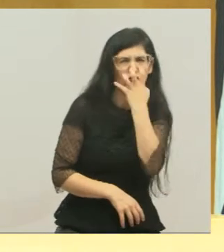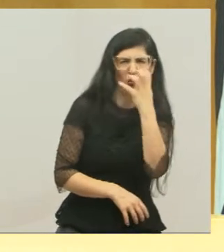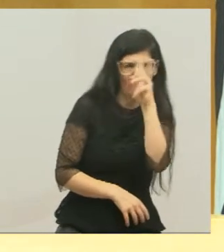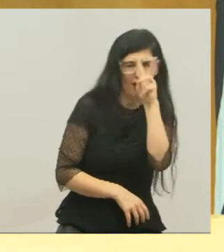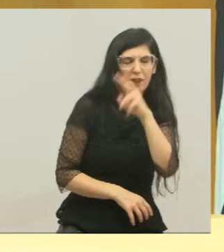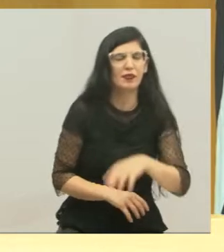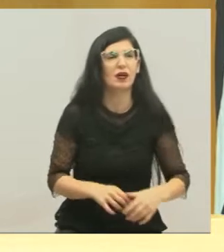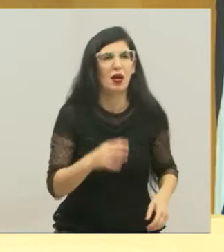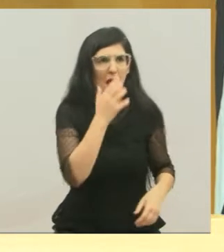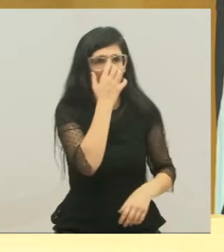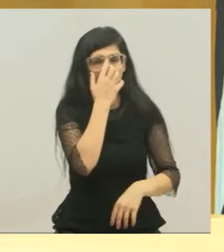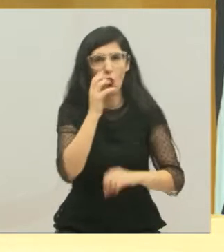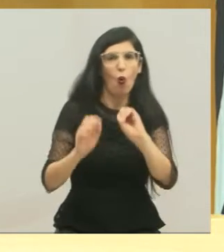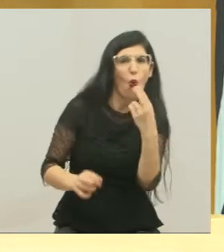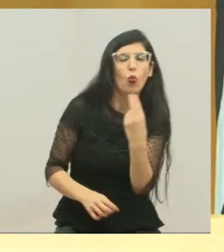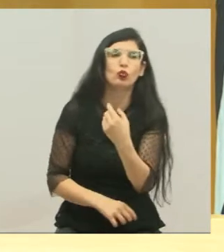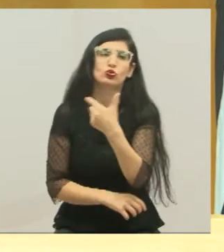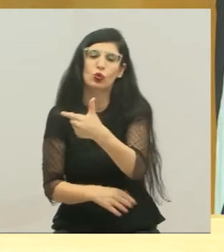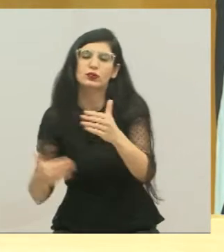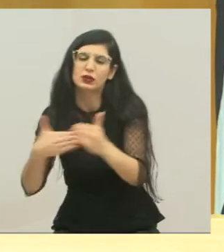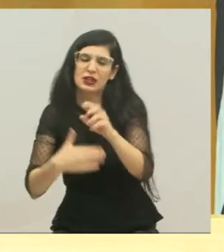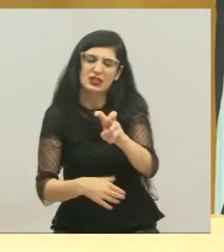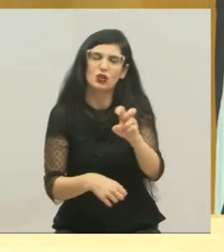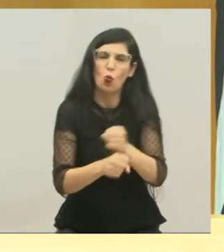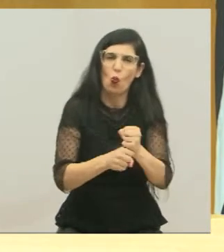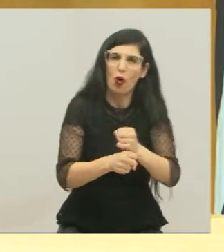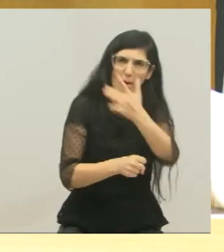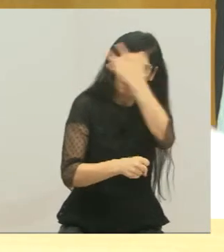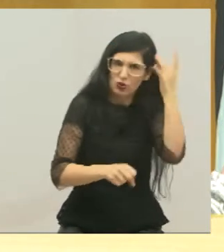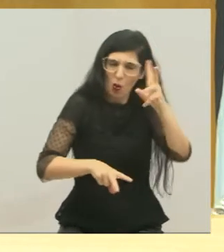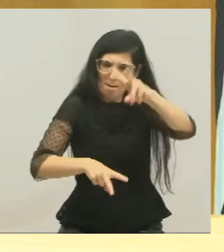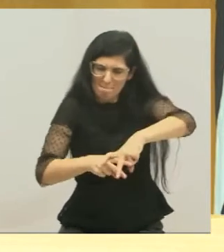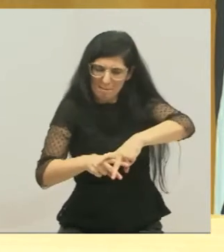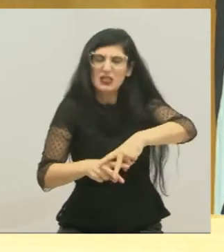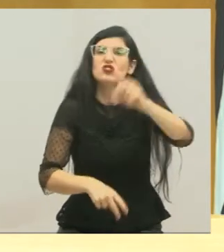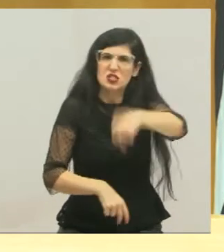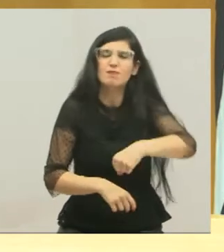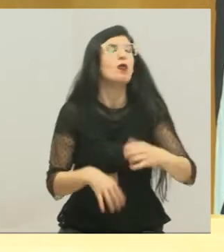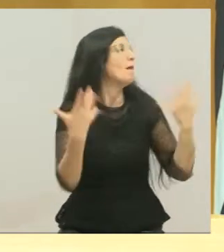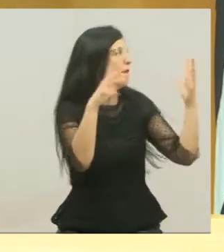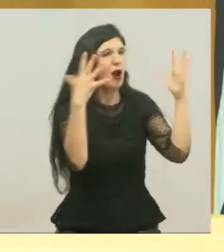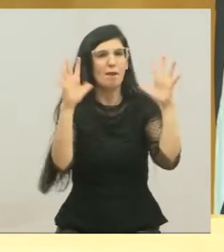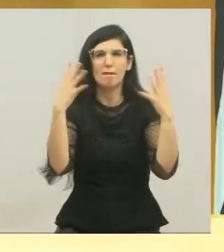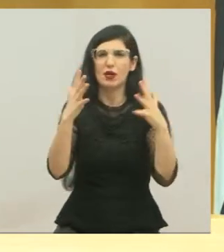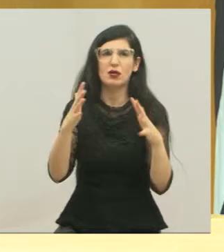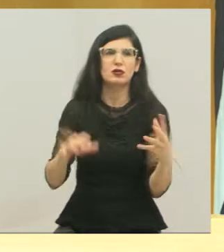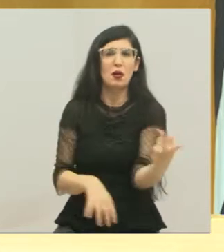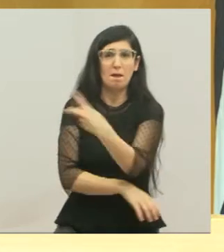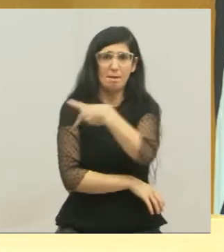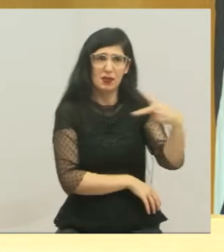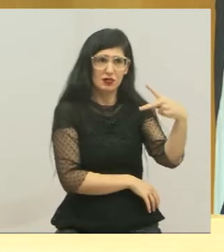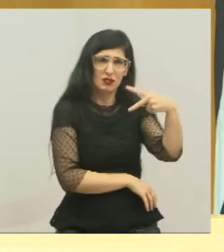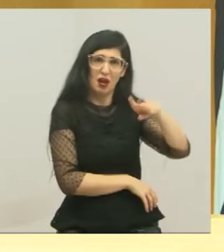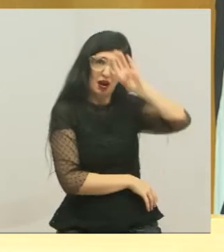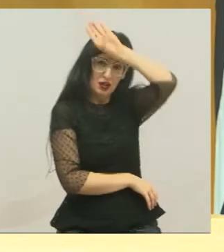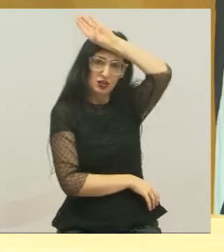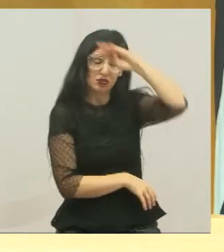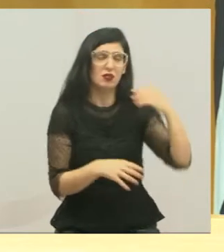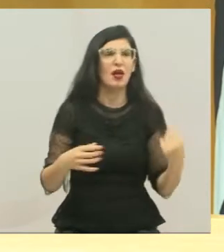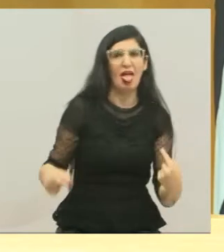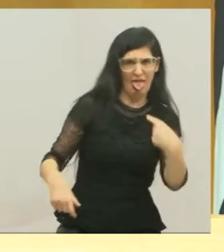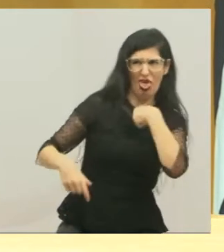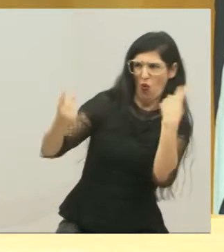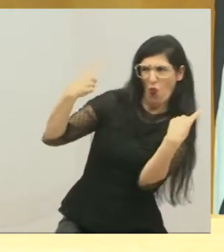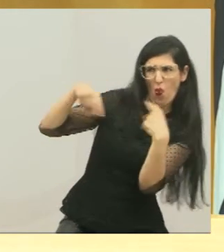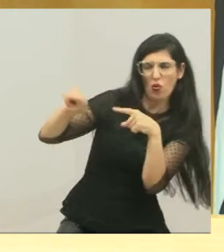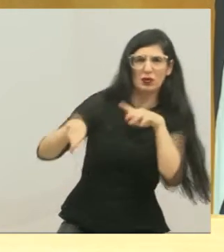uma pena de dois a cinco anos de prisão o Parabéns aí o presidente né eu preciso pessoal ficar falando que eu sou contra o